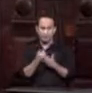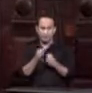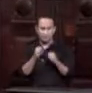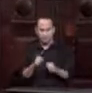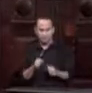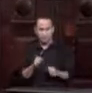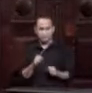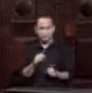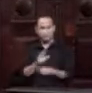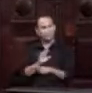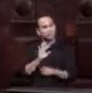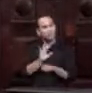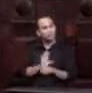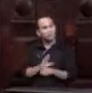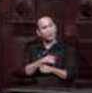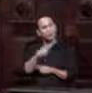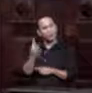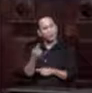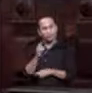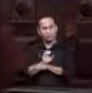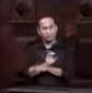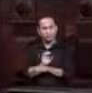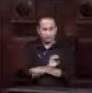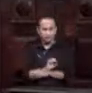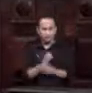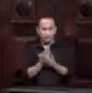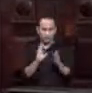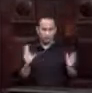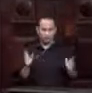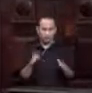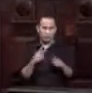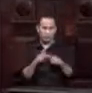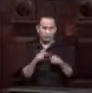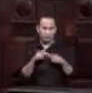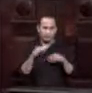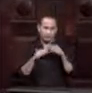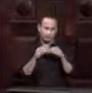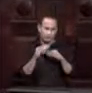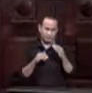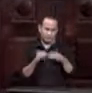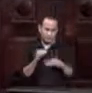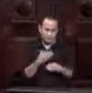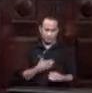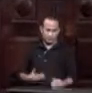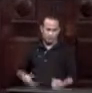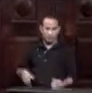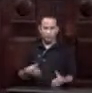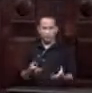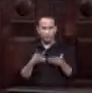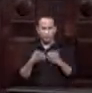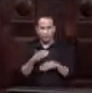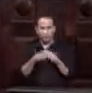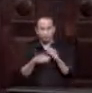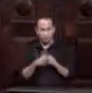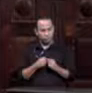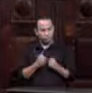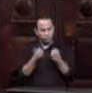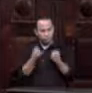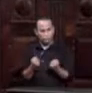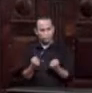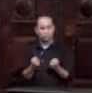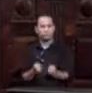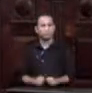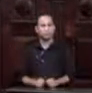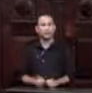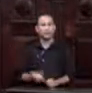realmente ajudar o nosso Estado para acabar com essa agonia dos nossos servidores. Então aqui quero realmente valorizar todos os esforços também do presidente